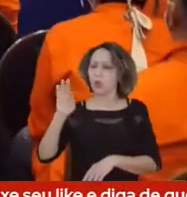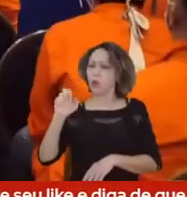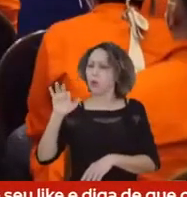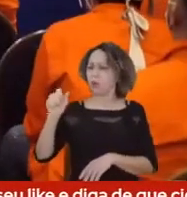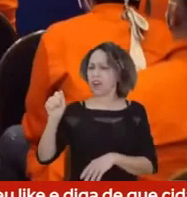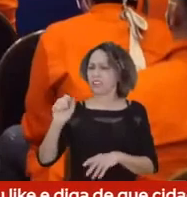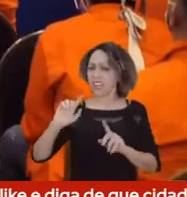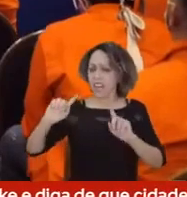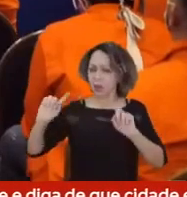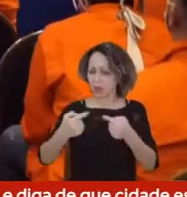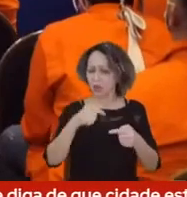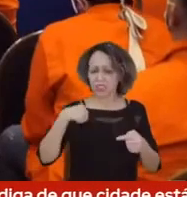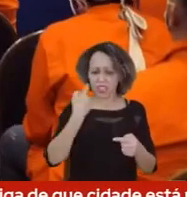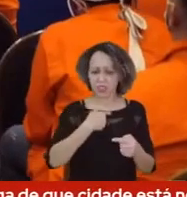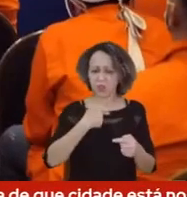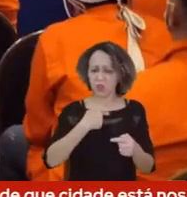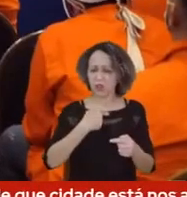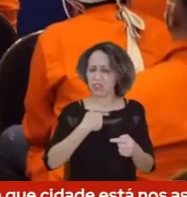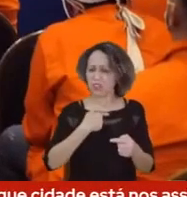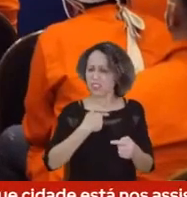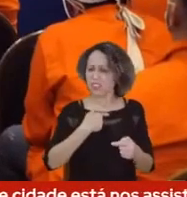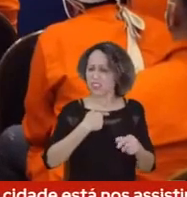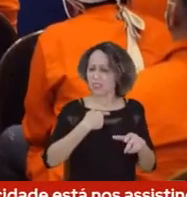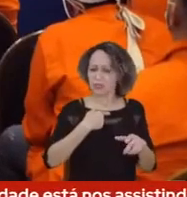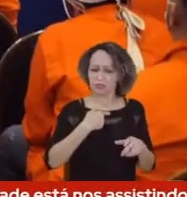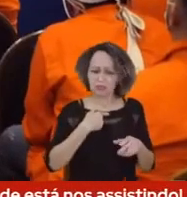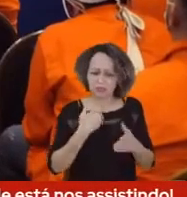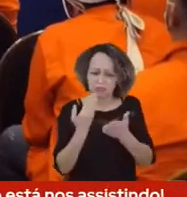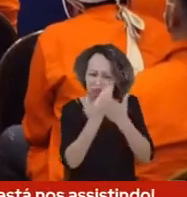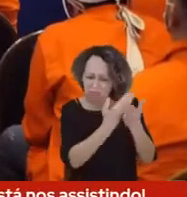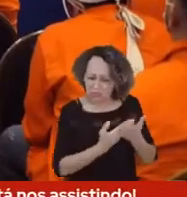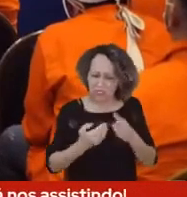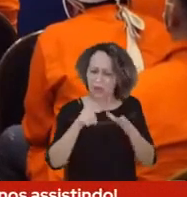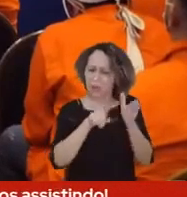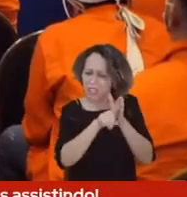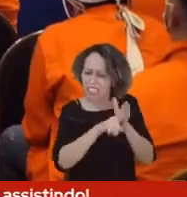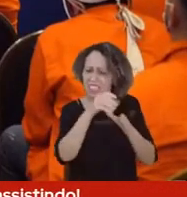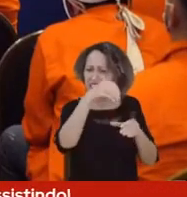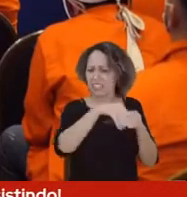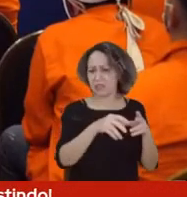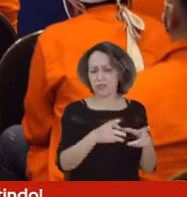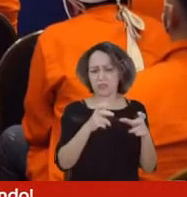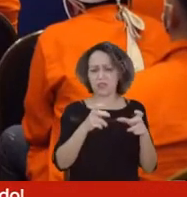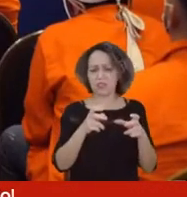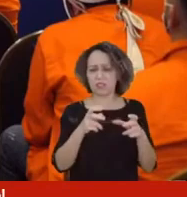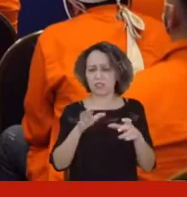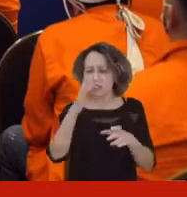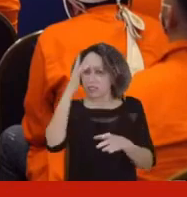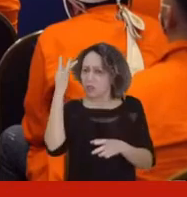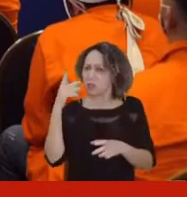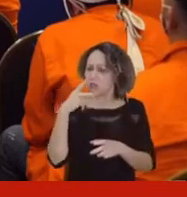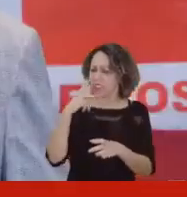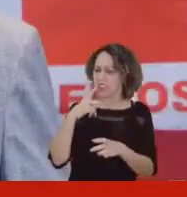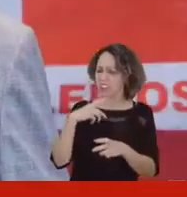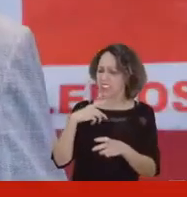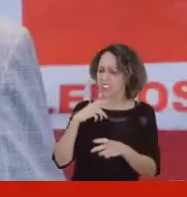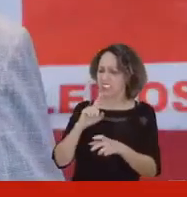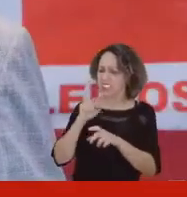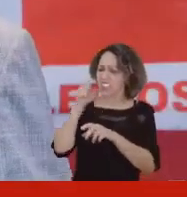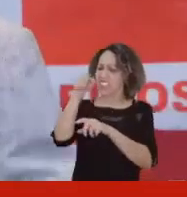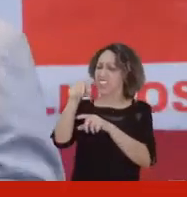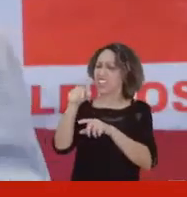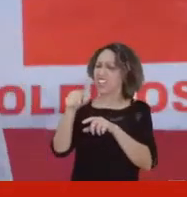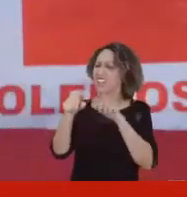gente tem que continuar comprando petróleo dos Estados Unidos, não tem que ir atrás de achar petróleo. Eles nunca